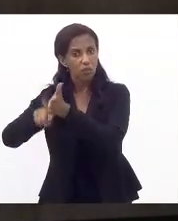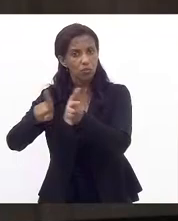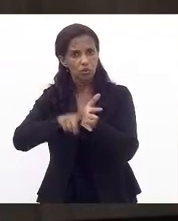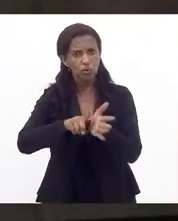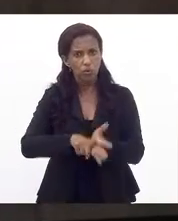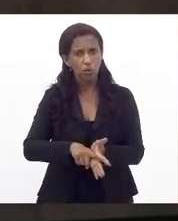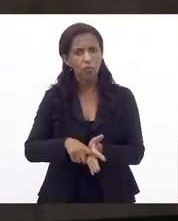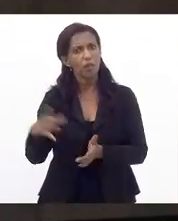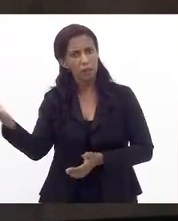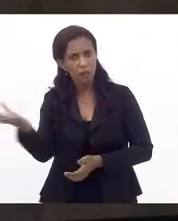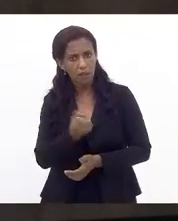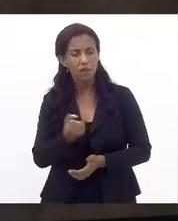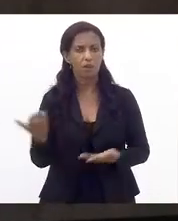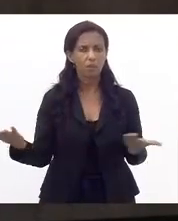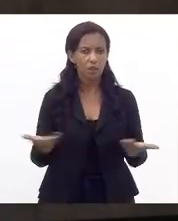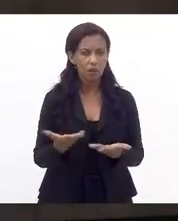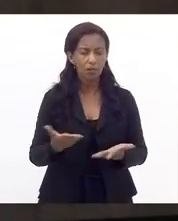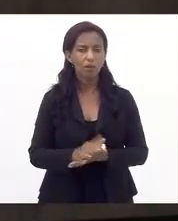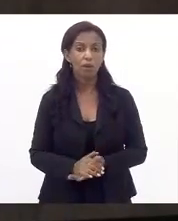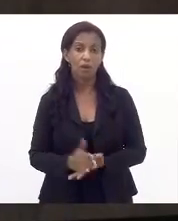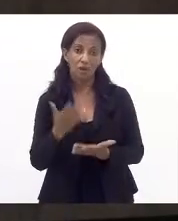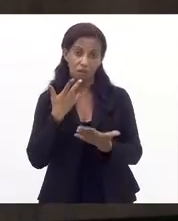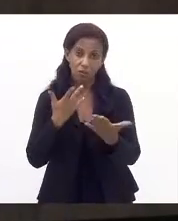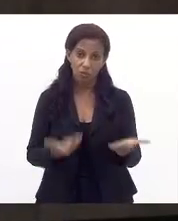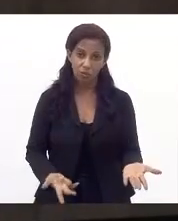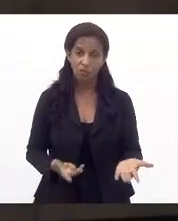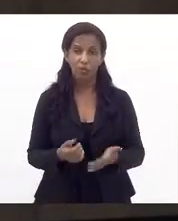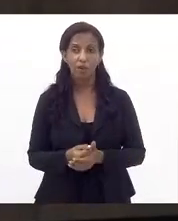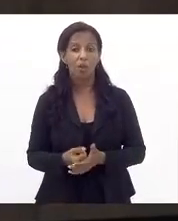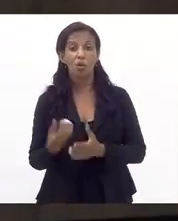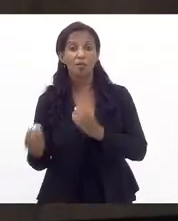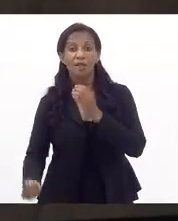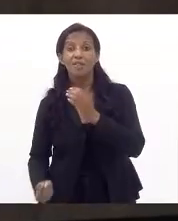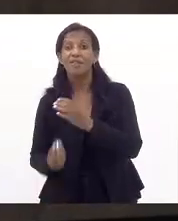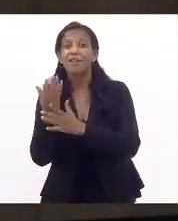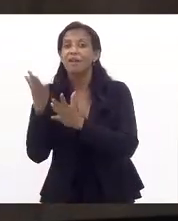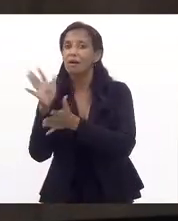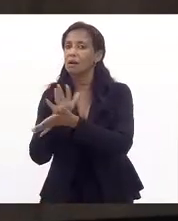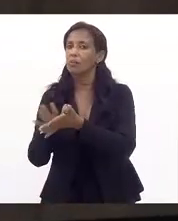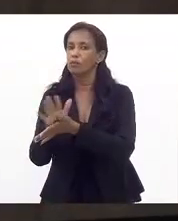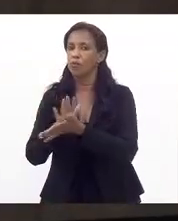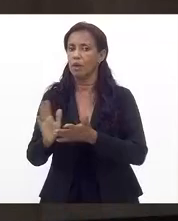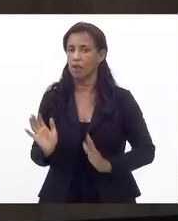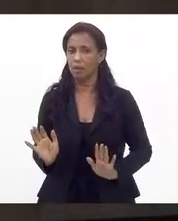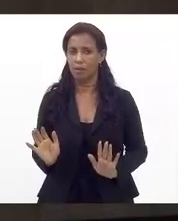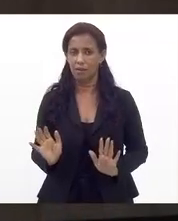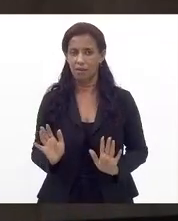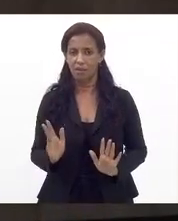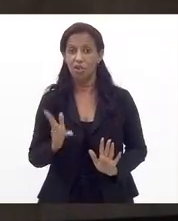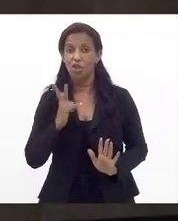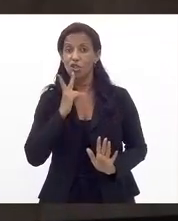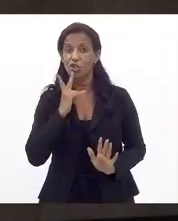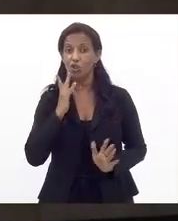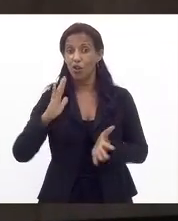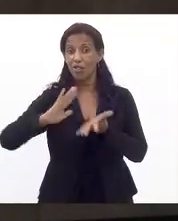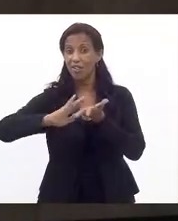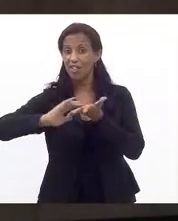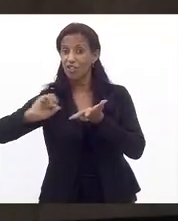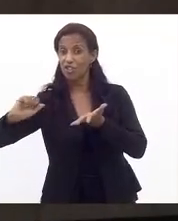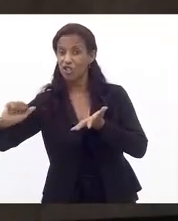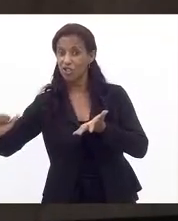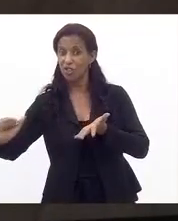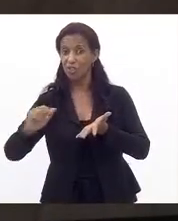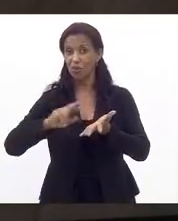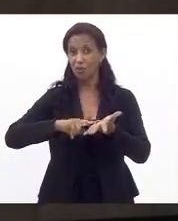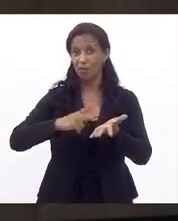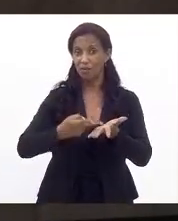desconto ele tem que fazer juiz agora e ele também que você vai passar o senhor não está se criando nada apenas tentando se distinguir uma